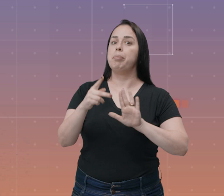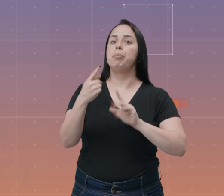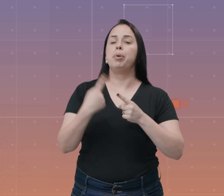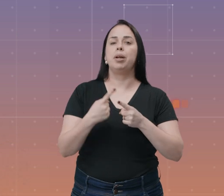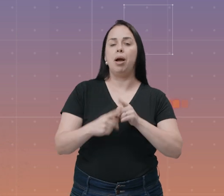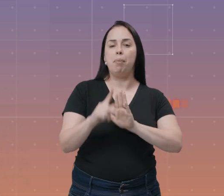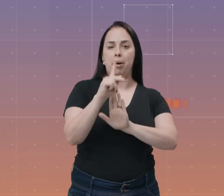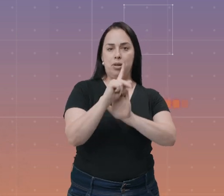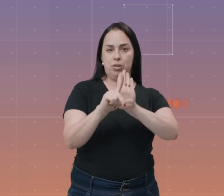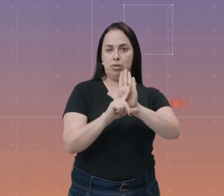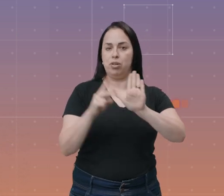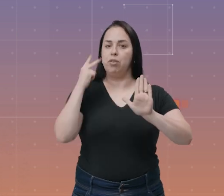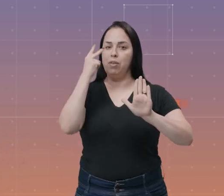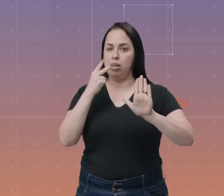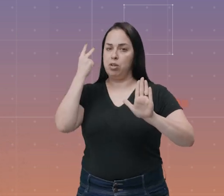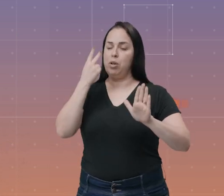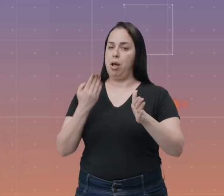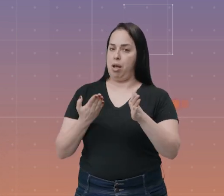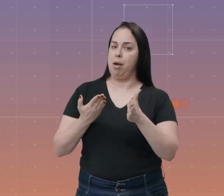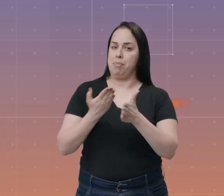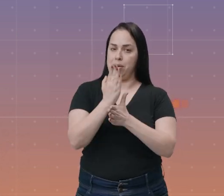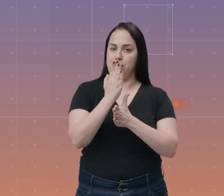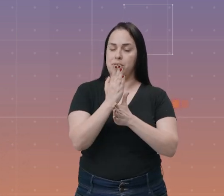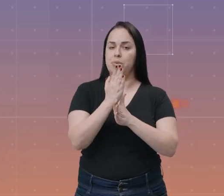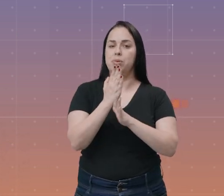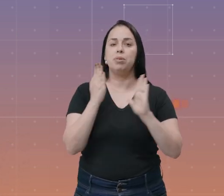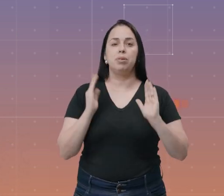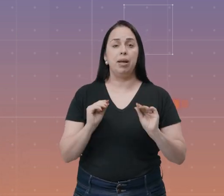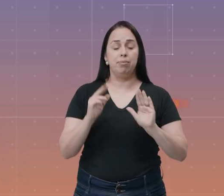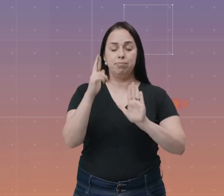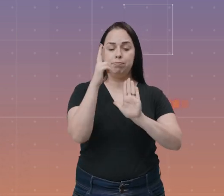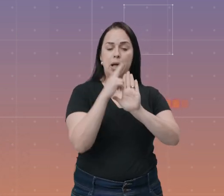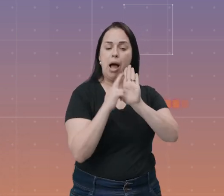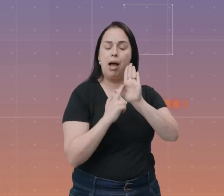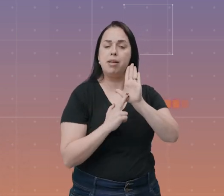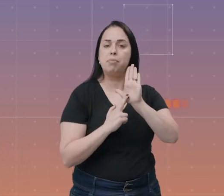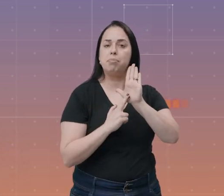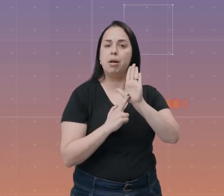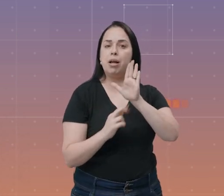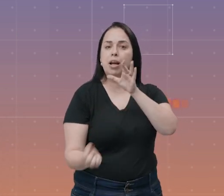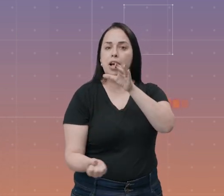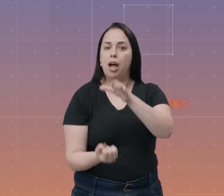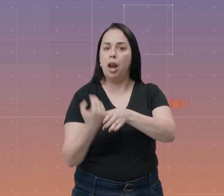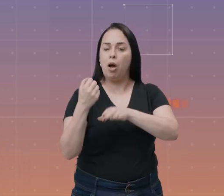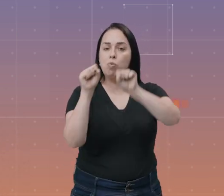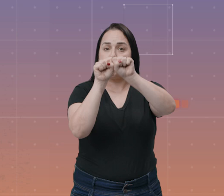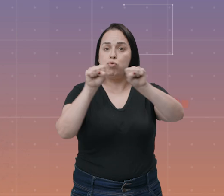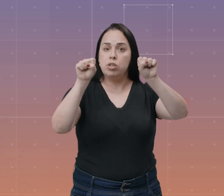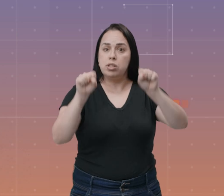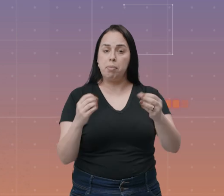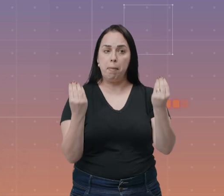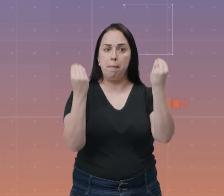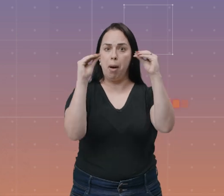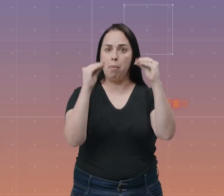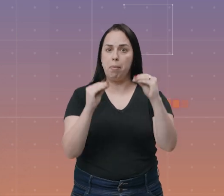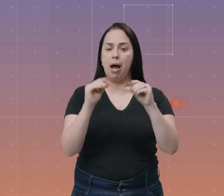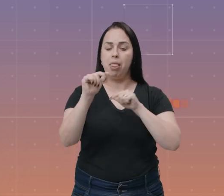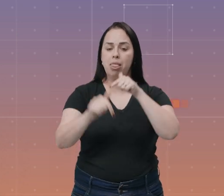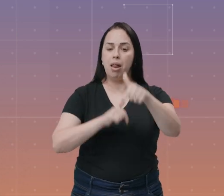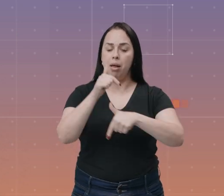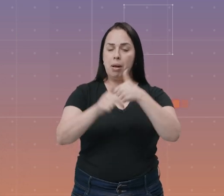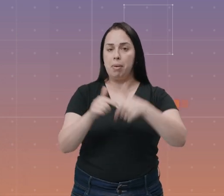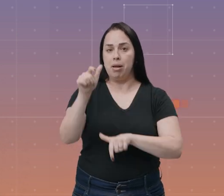lei aprovado pelos vereadores no ano passado estabelece diretrizes para a criação de banco de empregos para pessoas